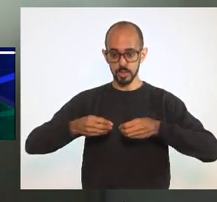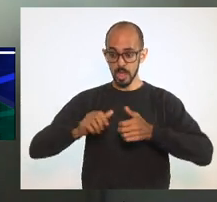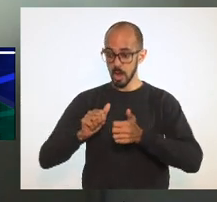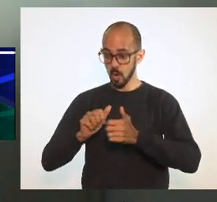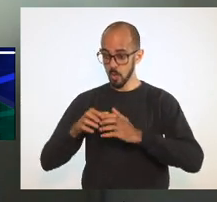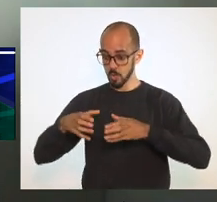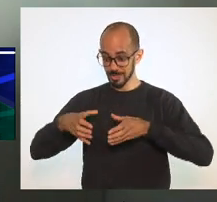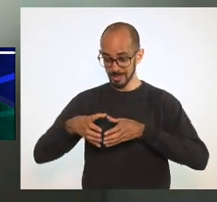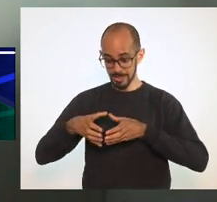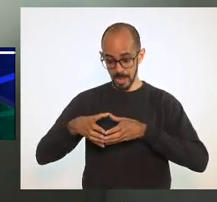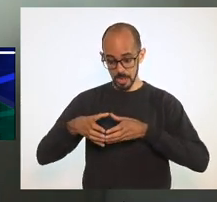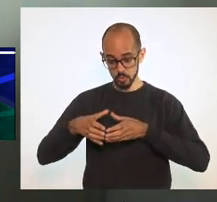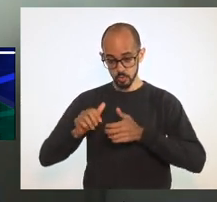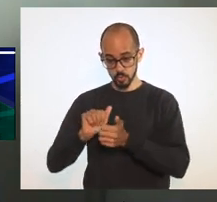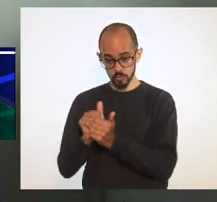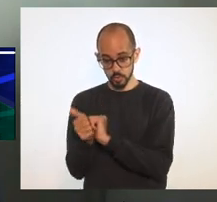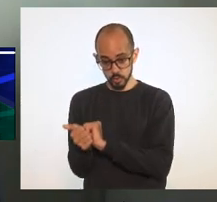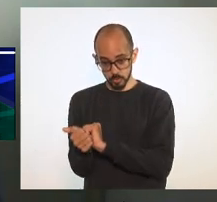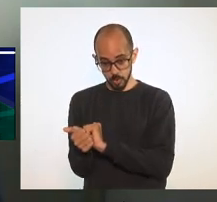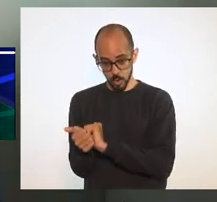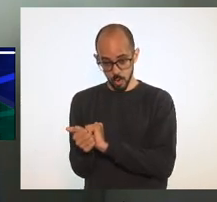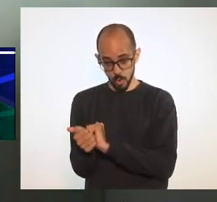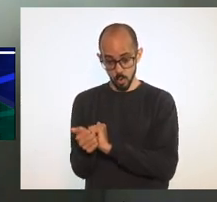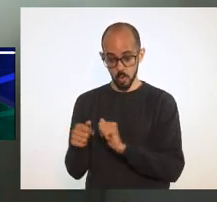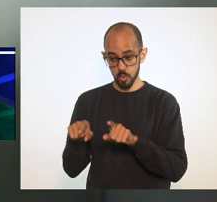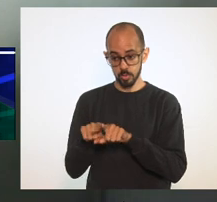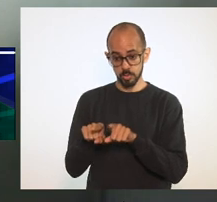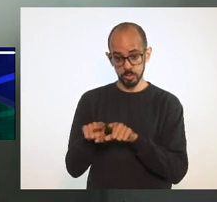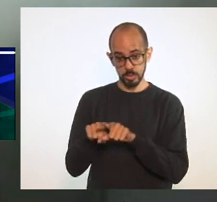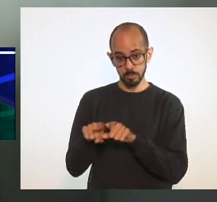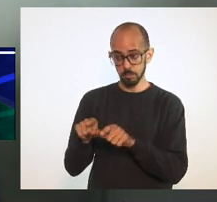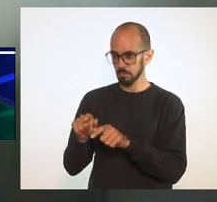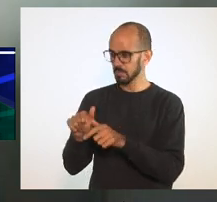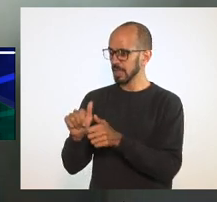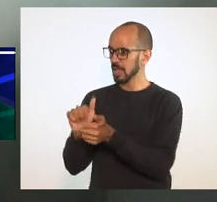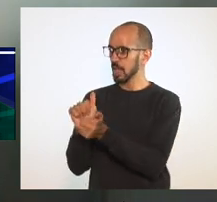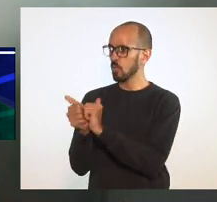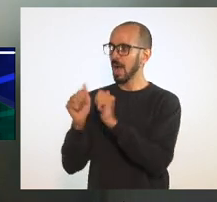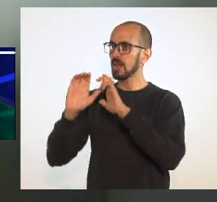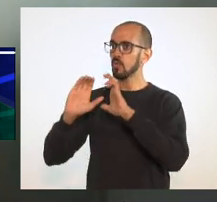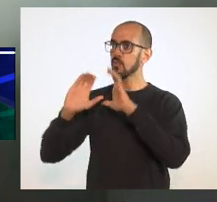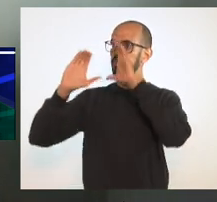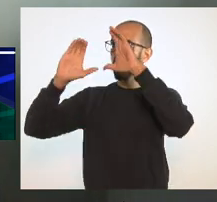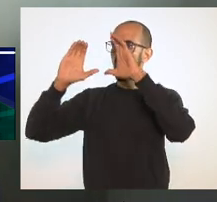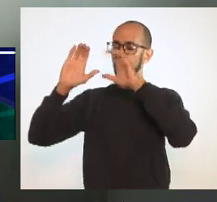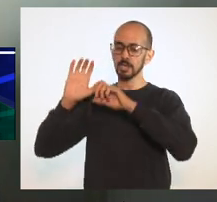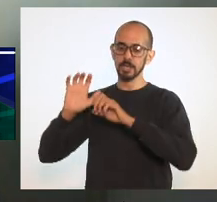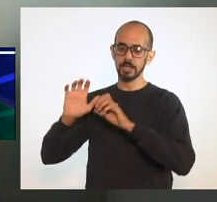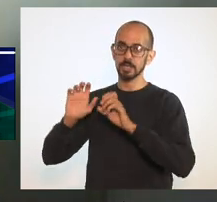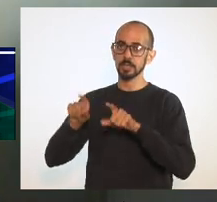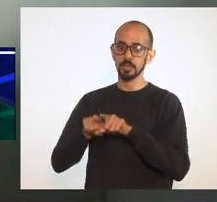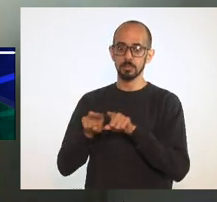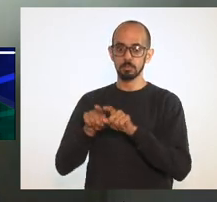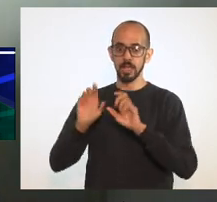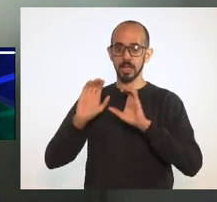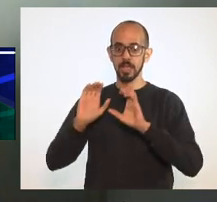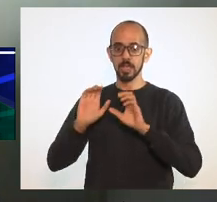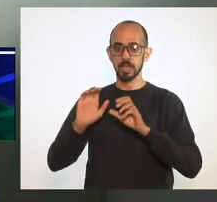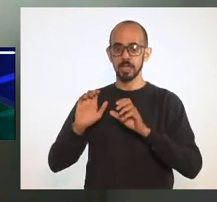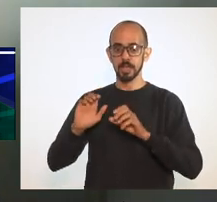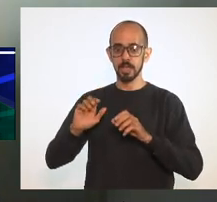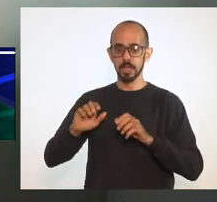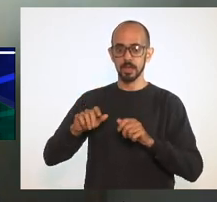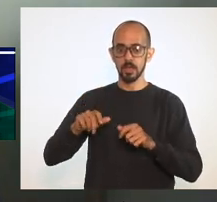futebol, compreendido como a quadra de vôlei e o basquete, o parque